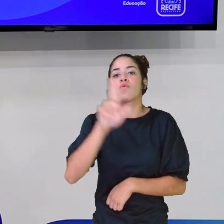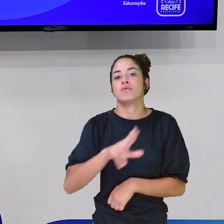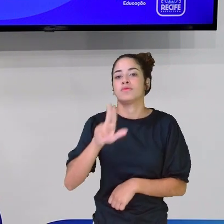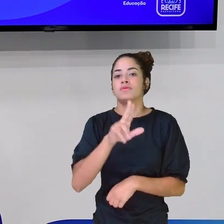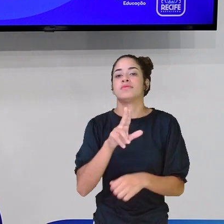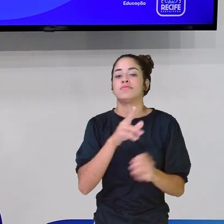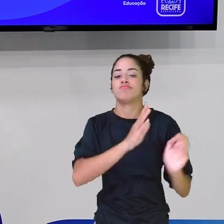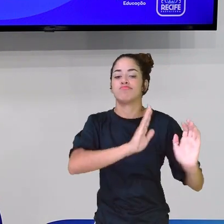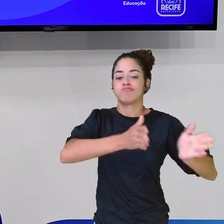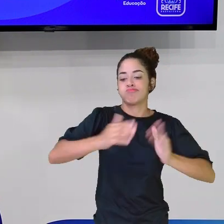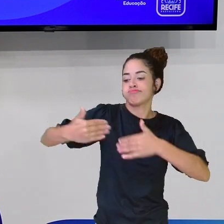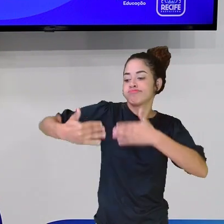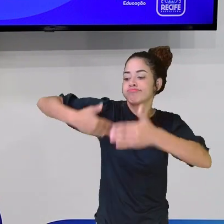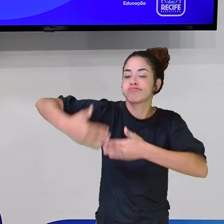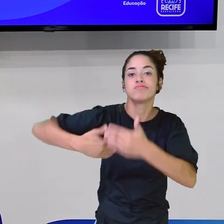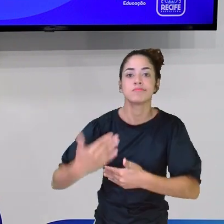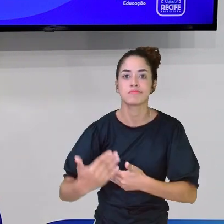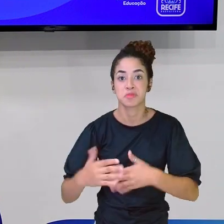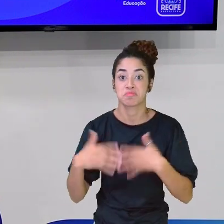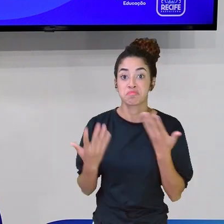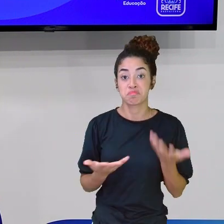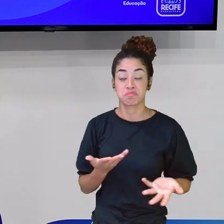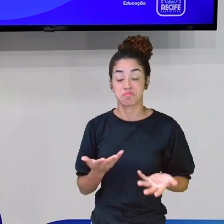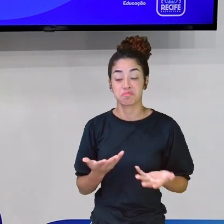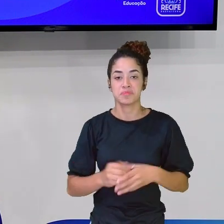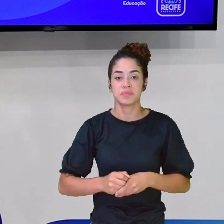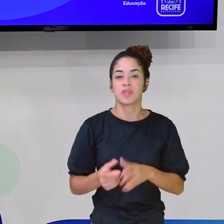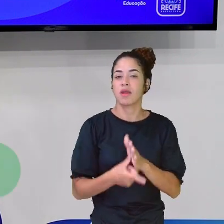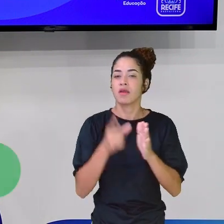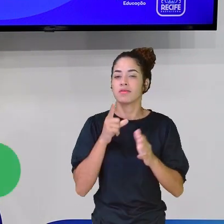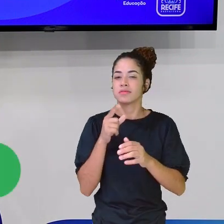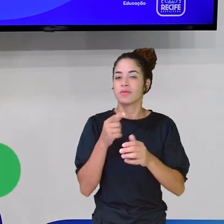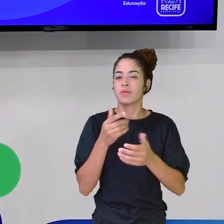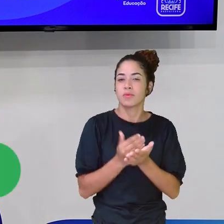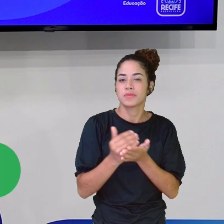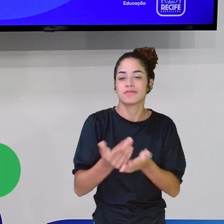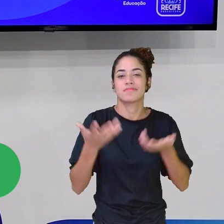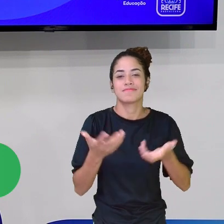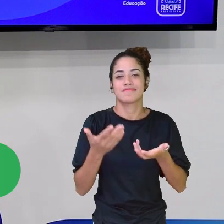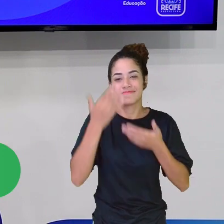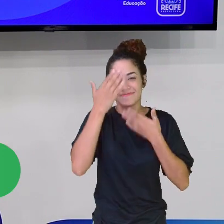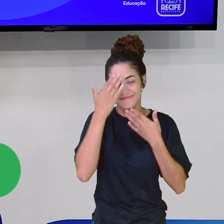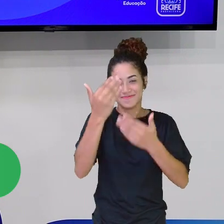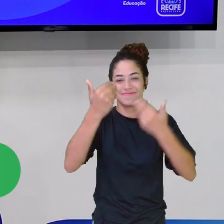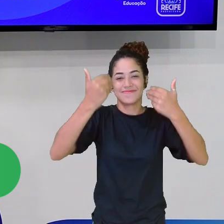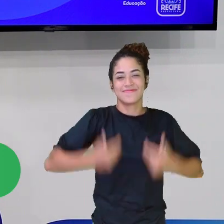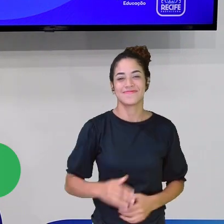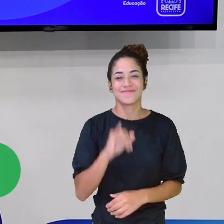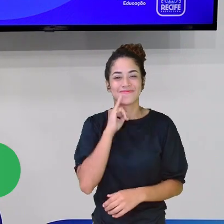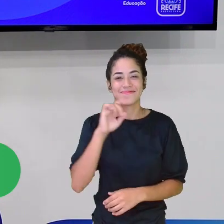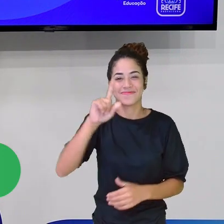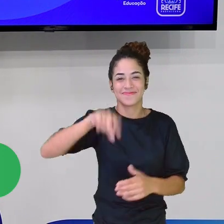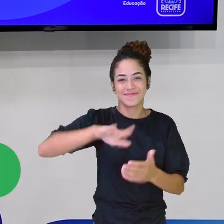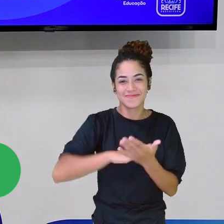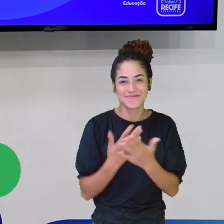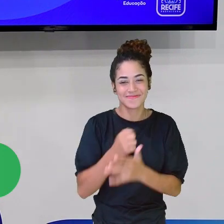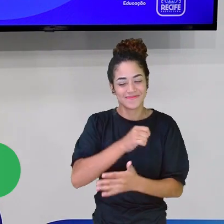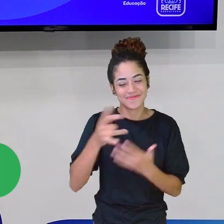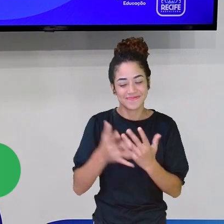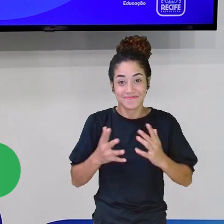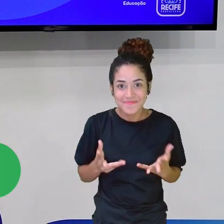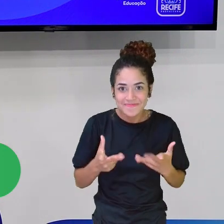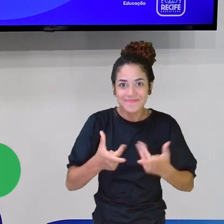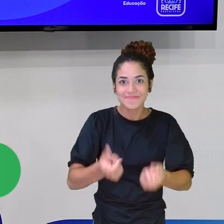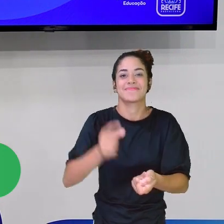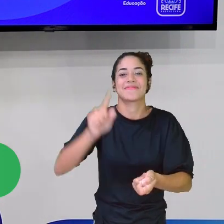esse processo aí? Antes de eu começar, eu quero agradecer a Ingrid, né, nossa intérprete maravilhosa, que